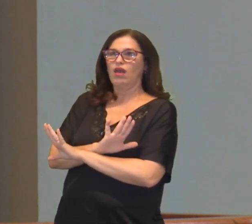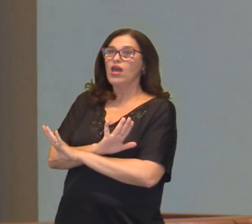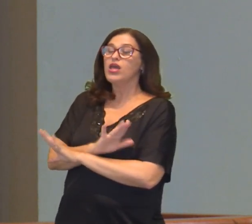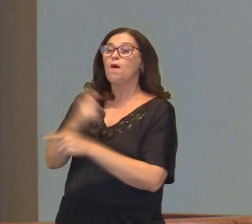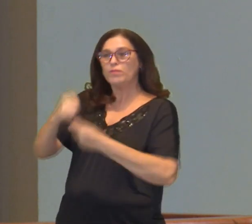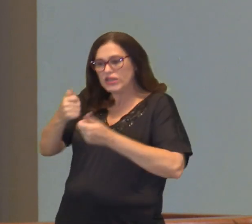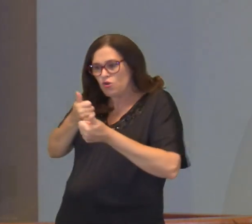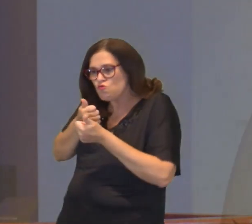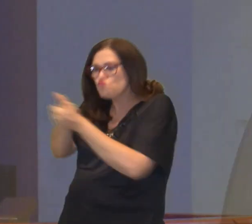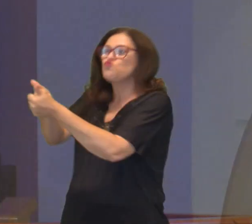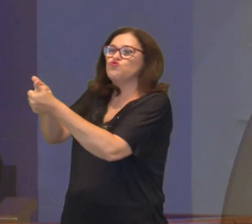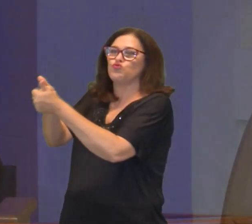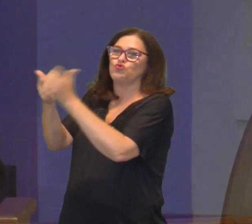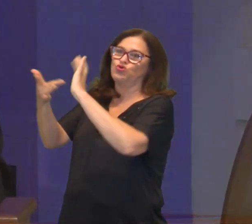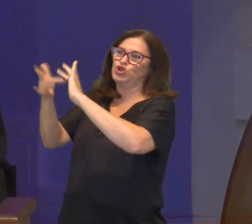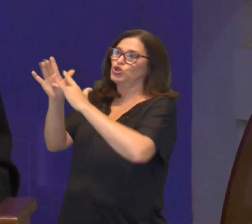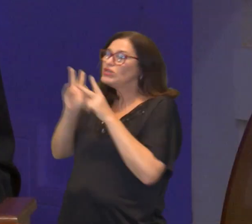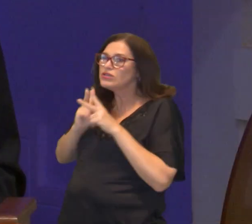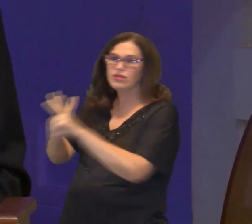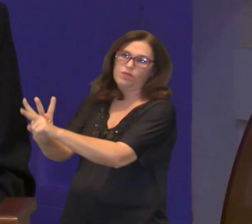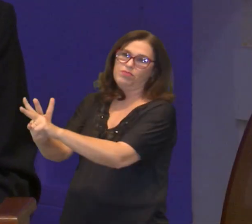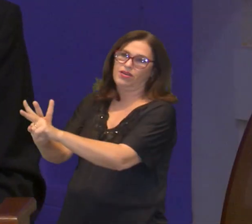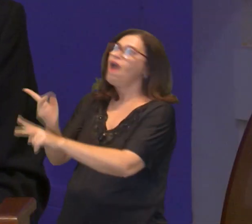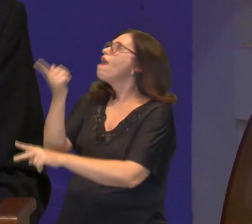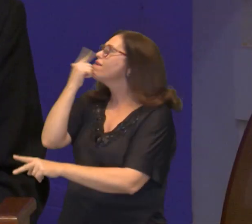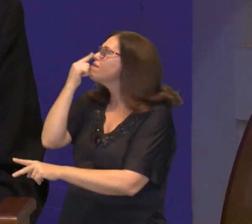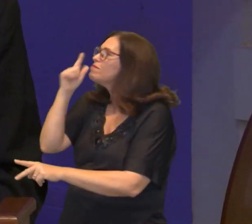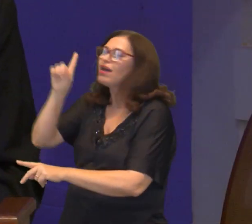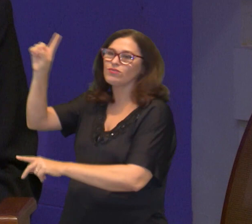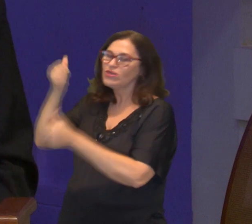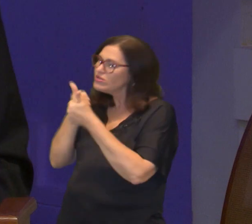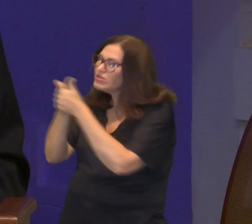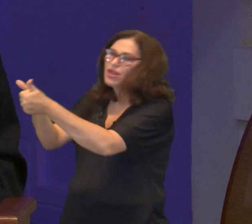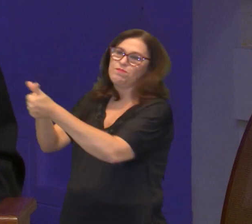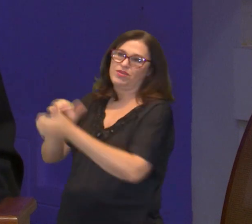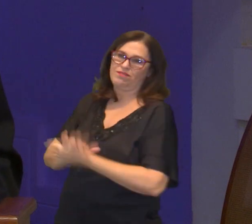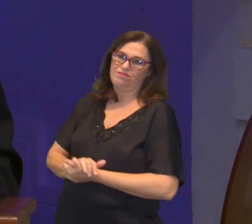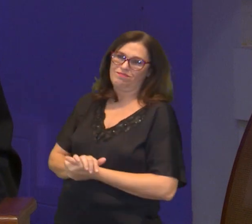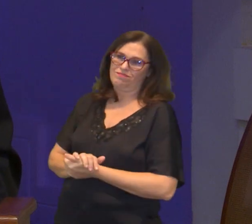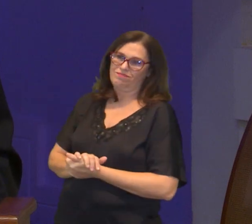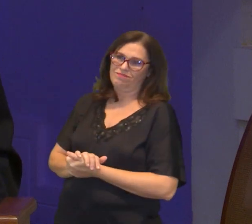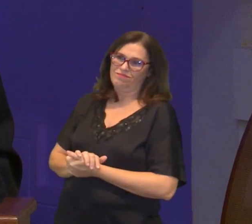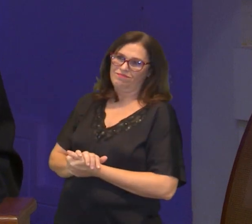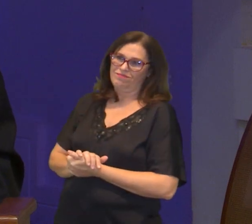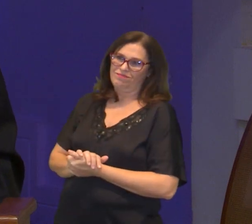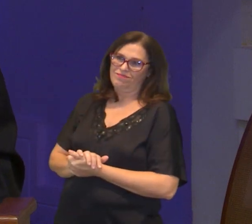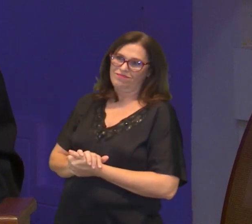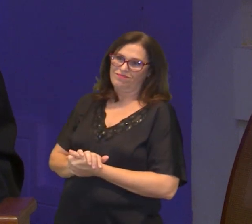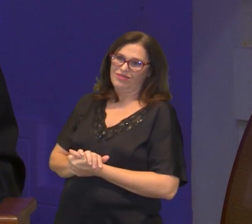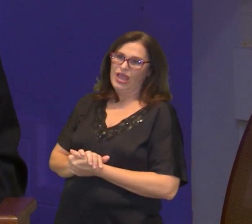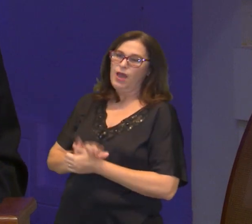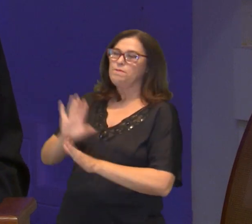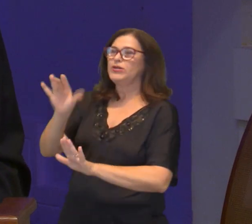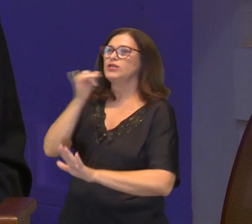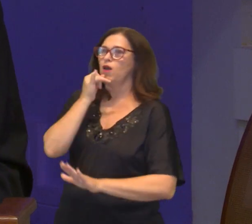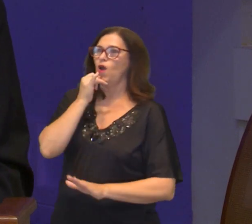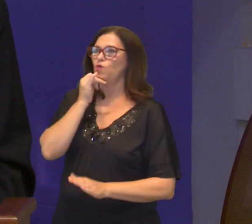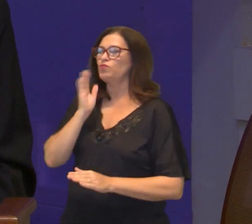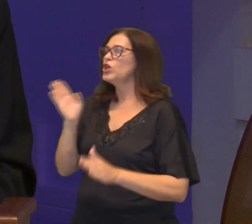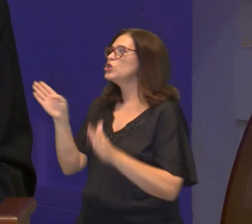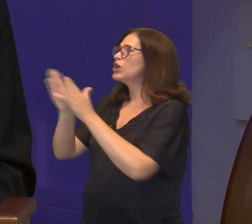Mas, meus amigos, ninguém vai chegar lá no céu e encontrar um tapete